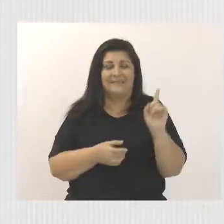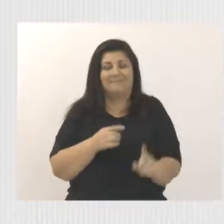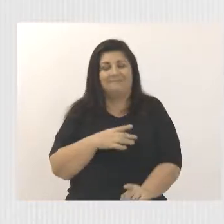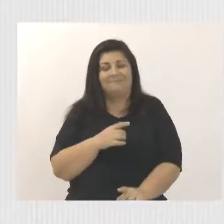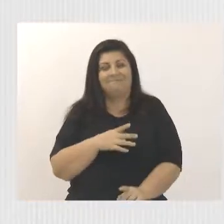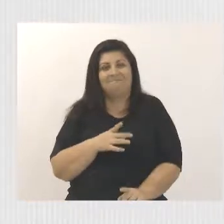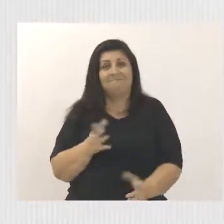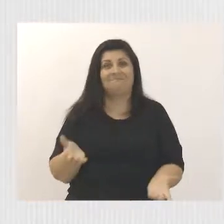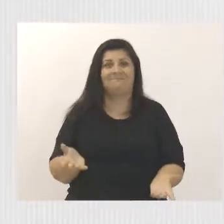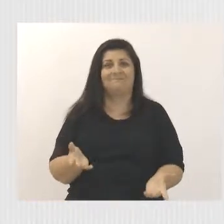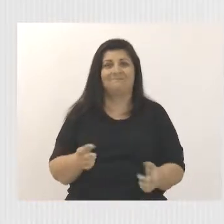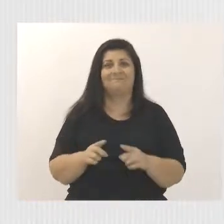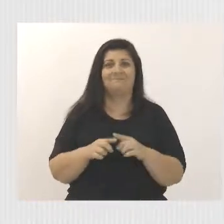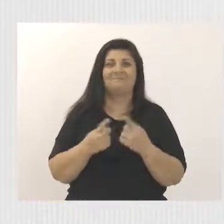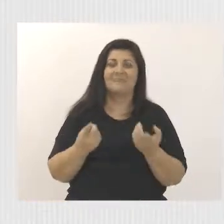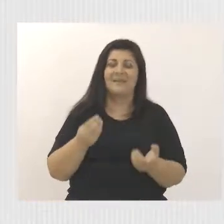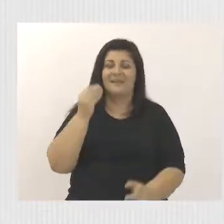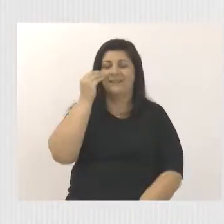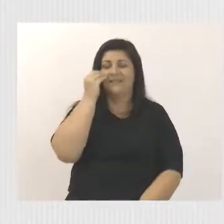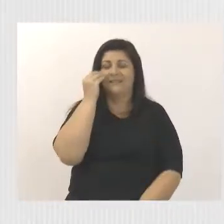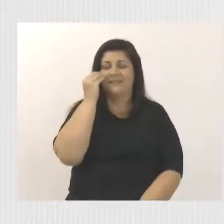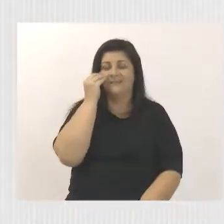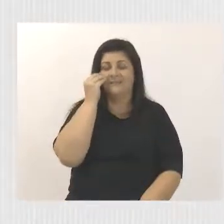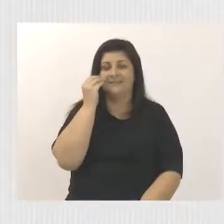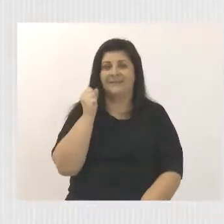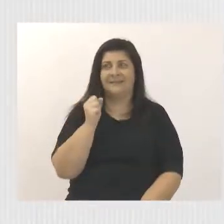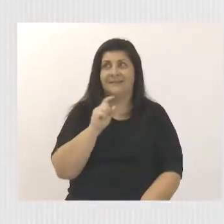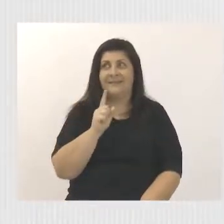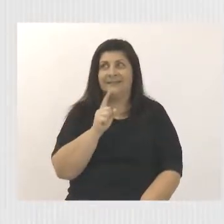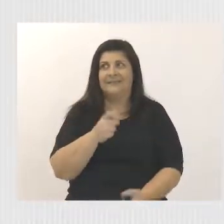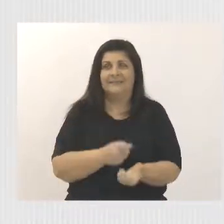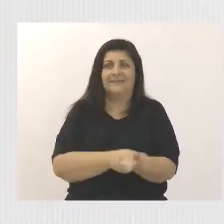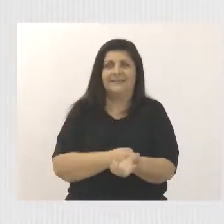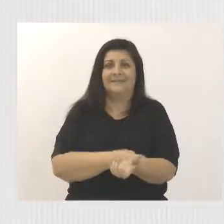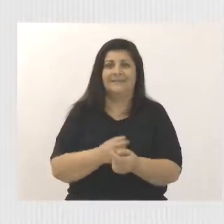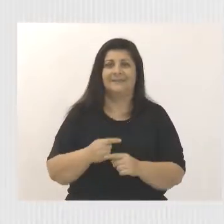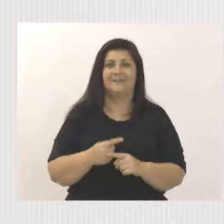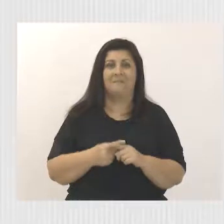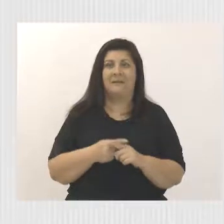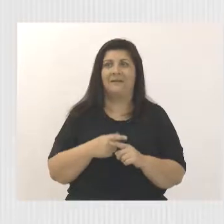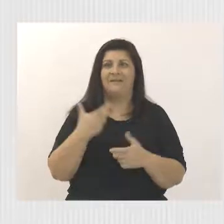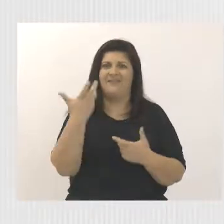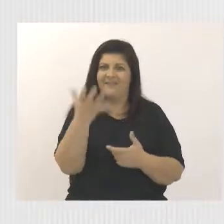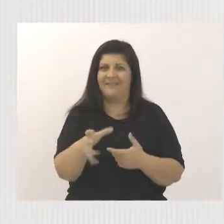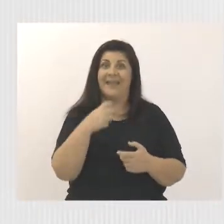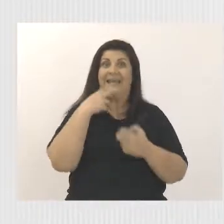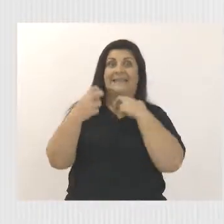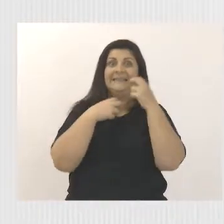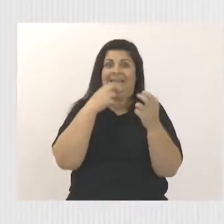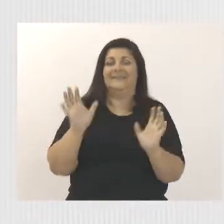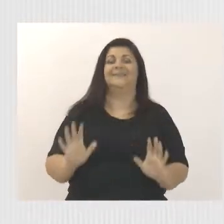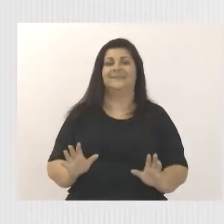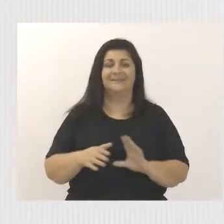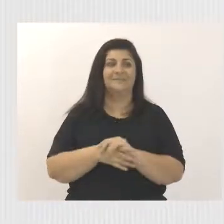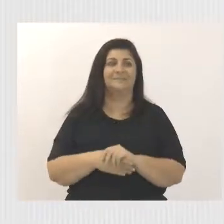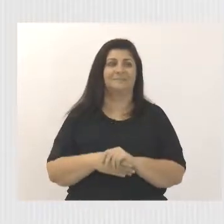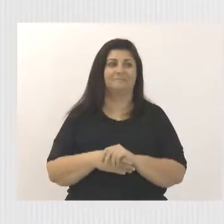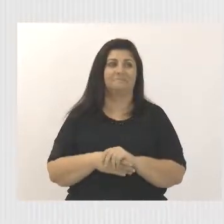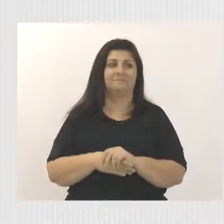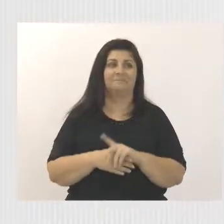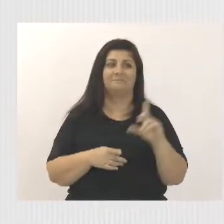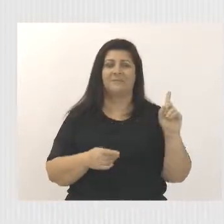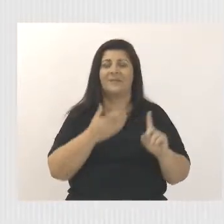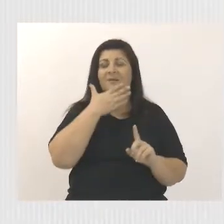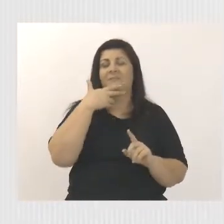mas eu também estou tentando não ficar muito nervosa, porque eu não quero fazer escândalo, eu vou tentar. E para ela, o